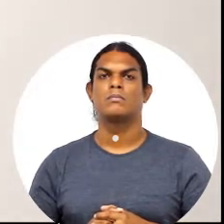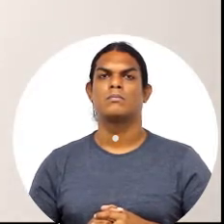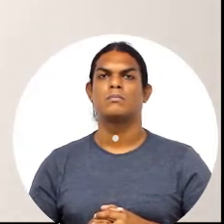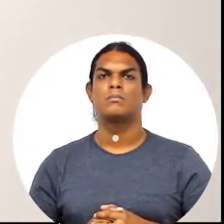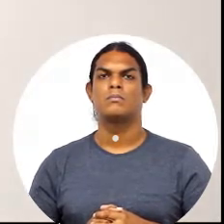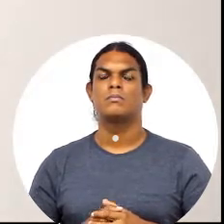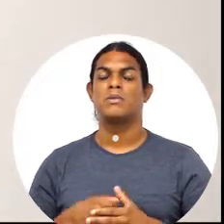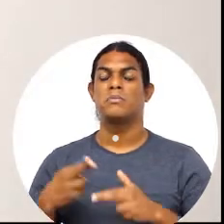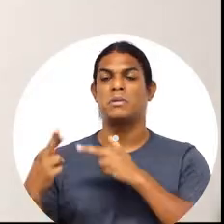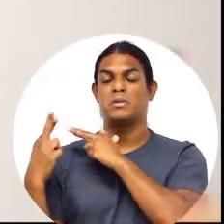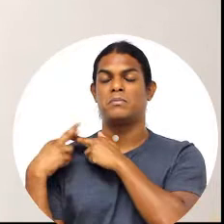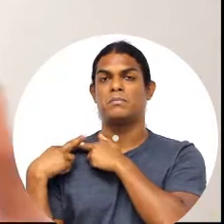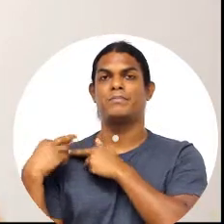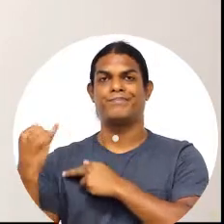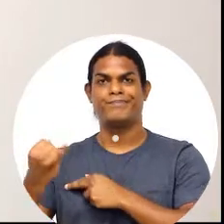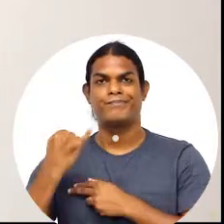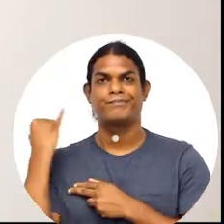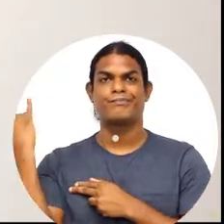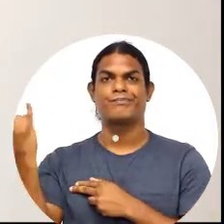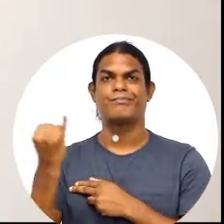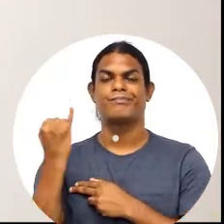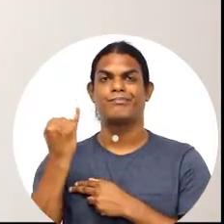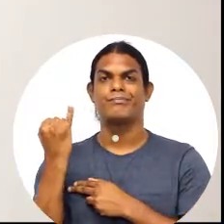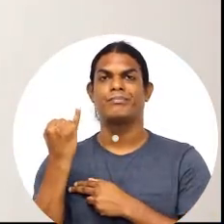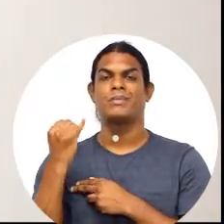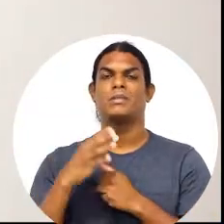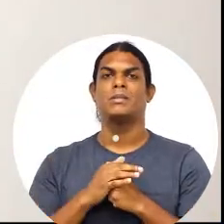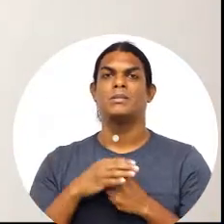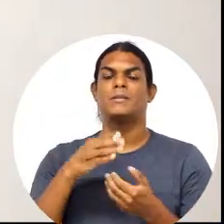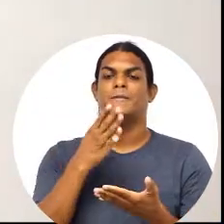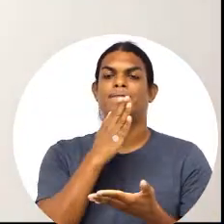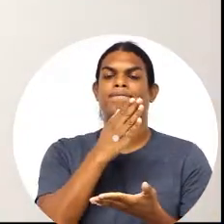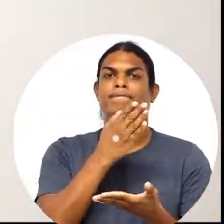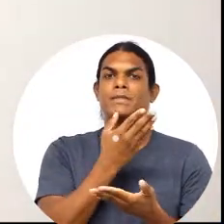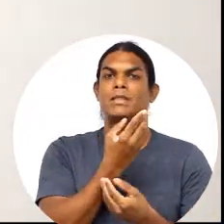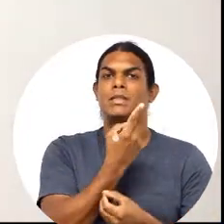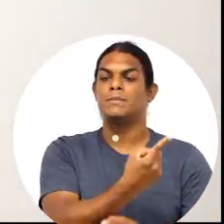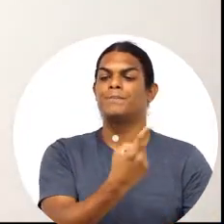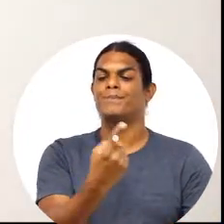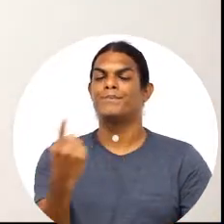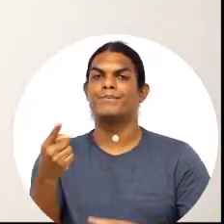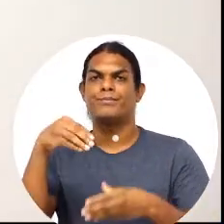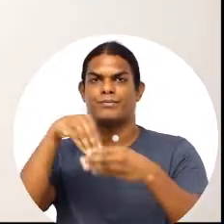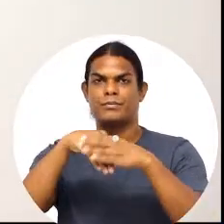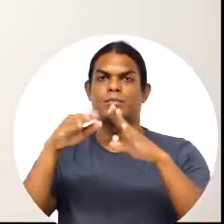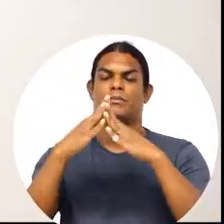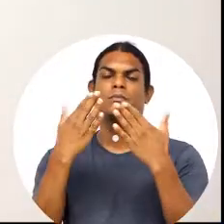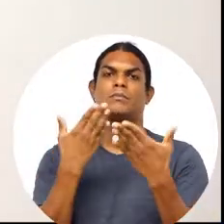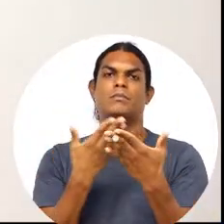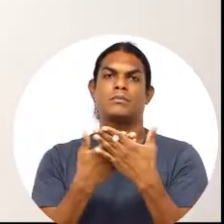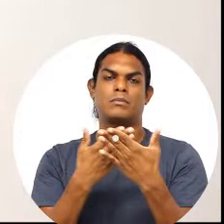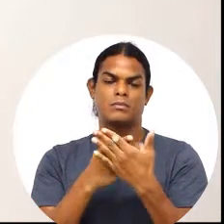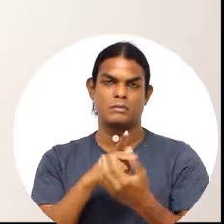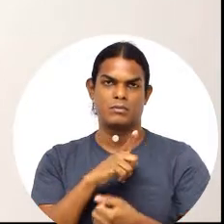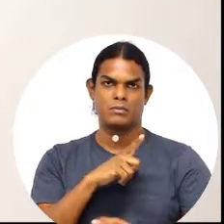ou de buscar todas essas pessoas para dentro da escola, para